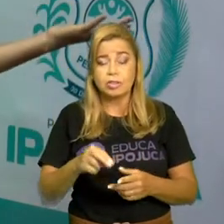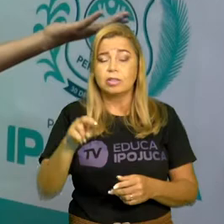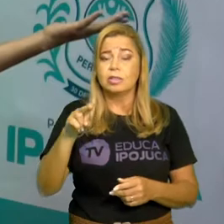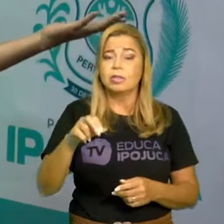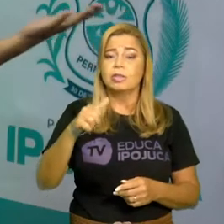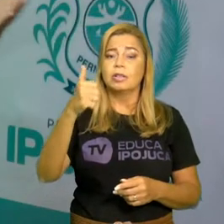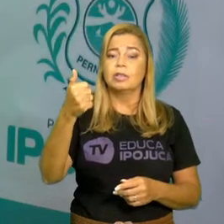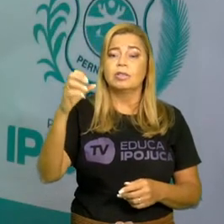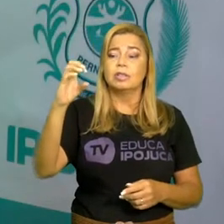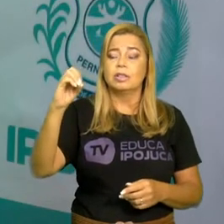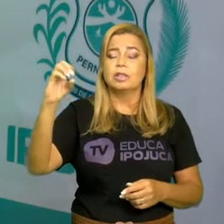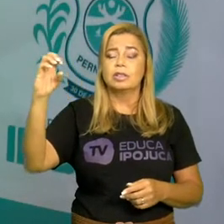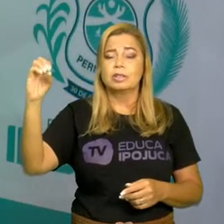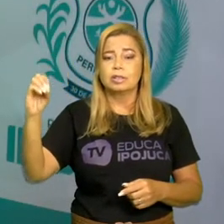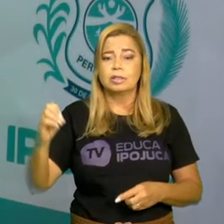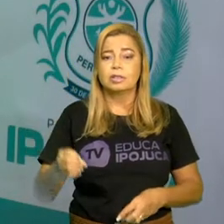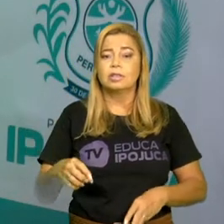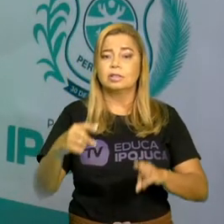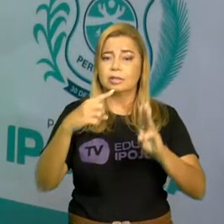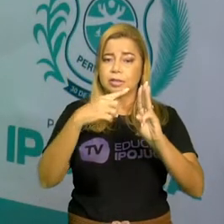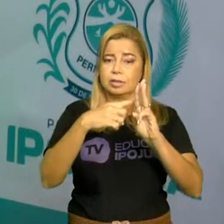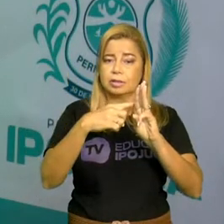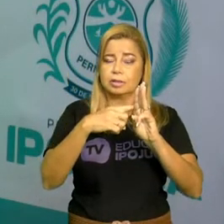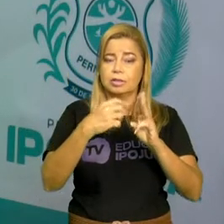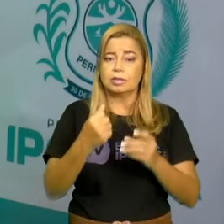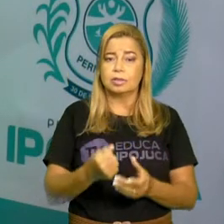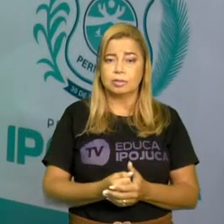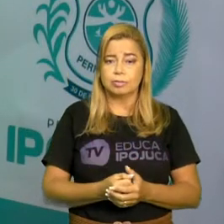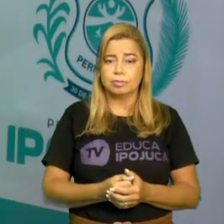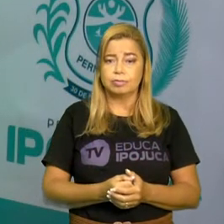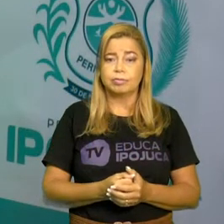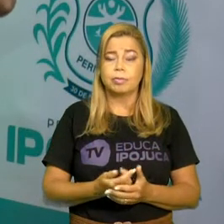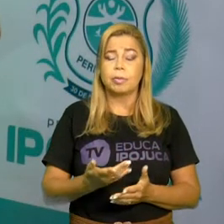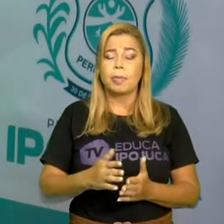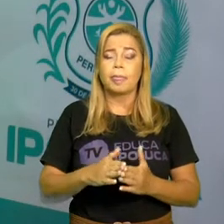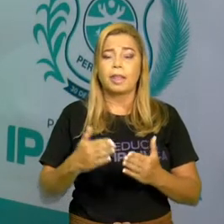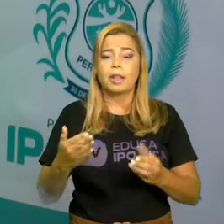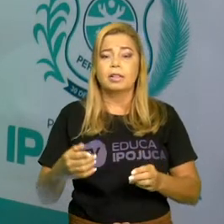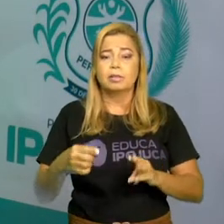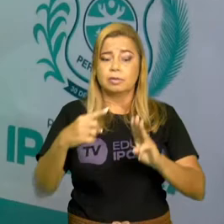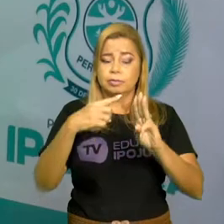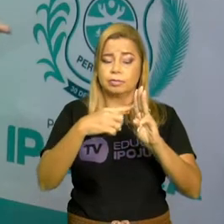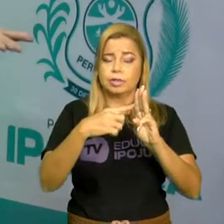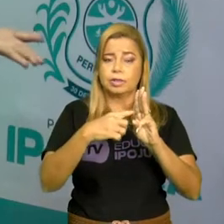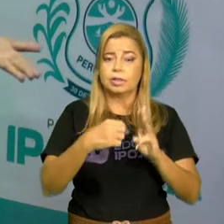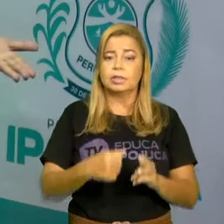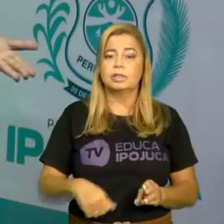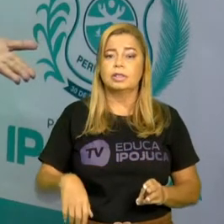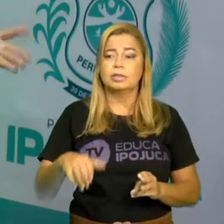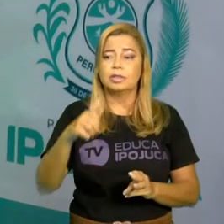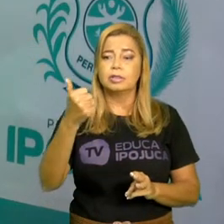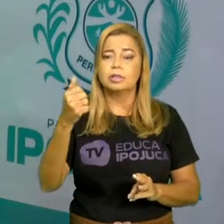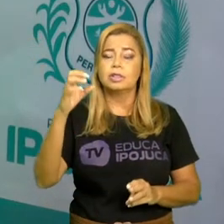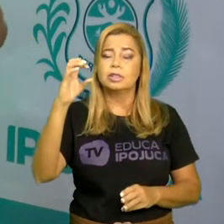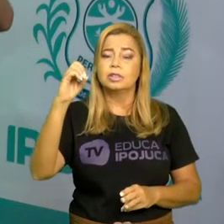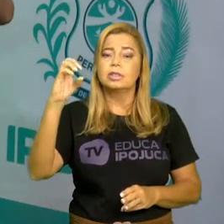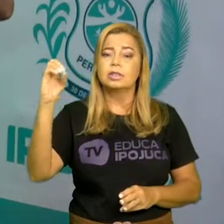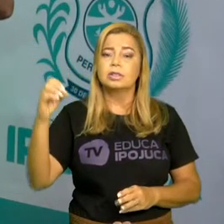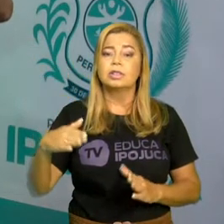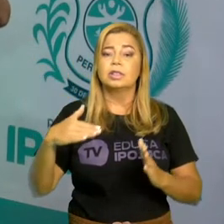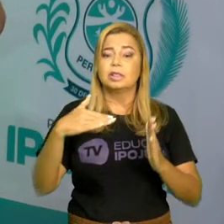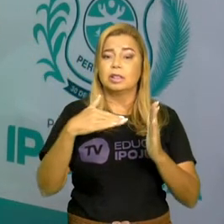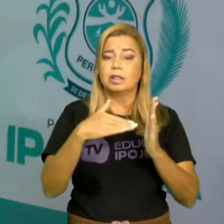centena a mesma coisa centena centena você tem até 900 porque Professora